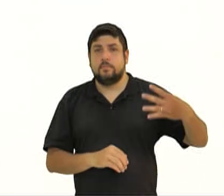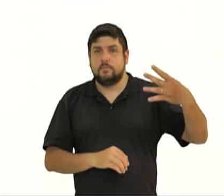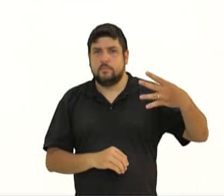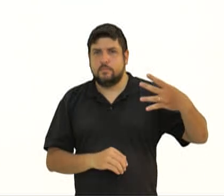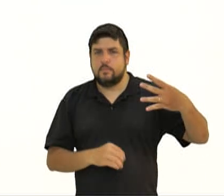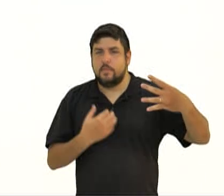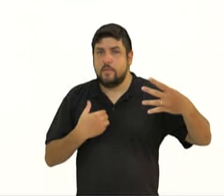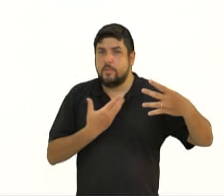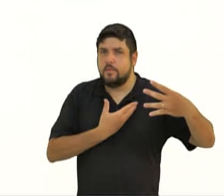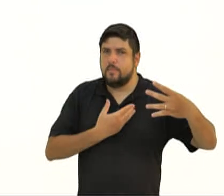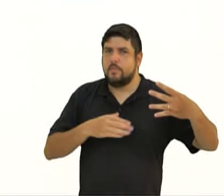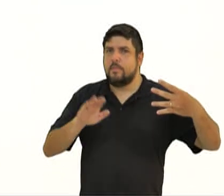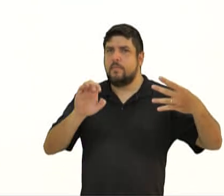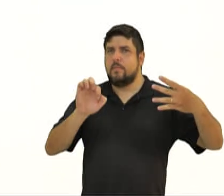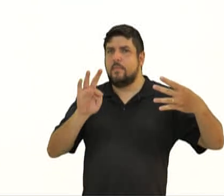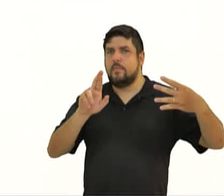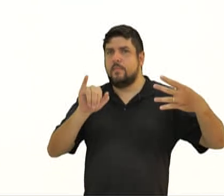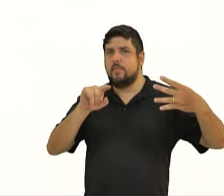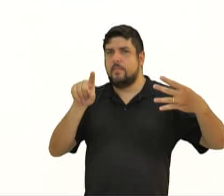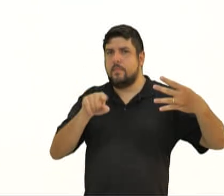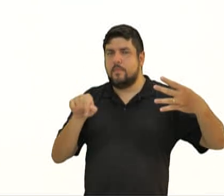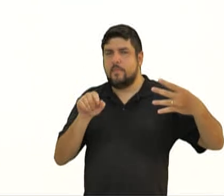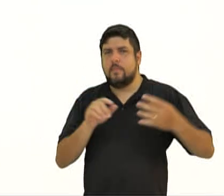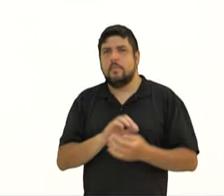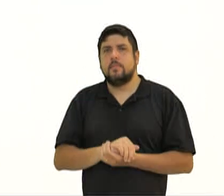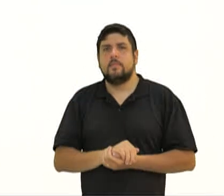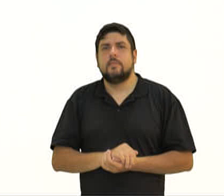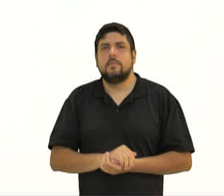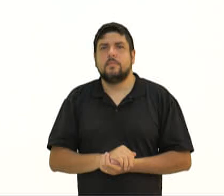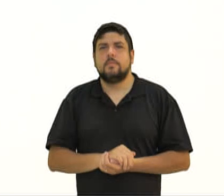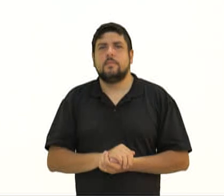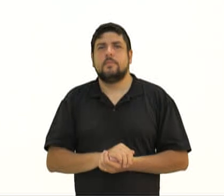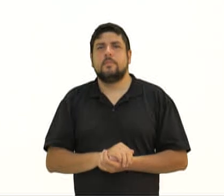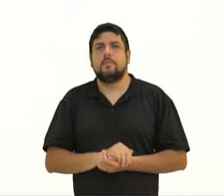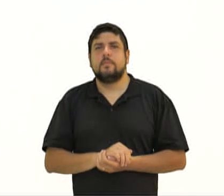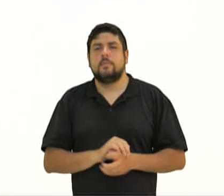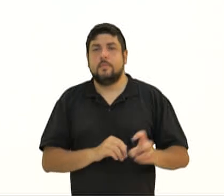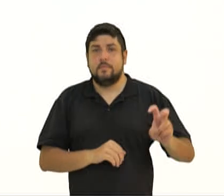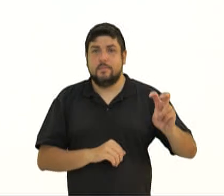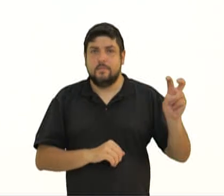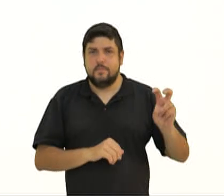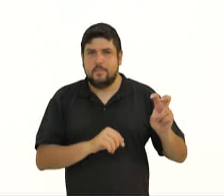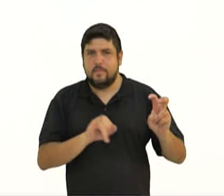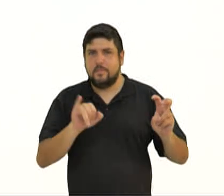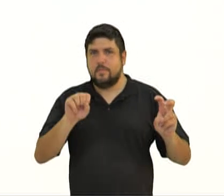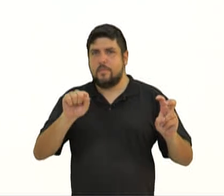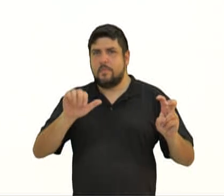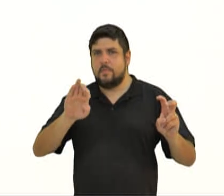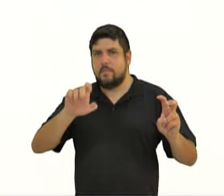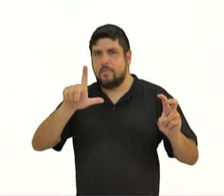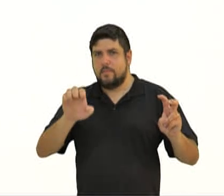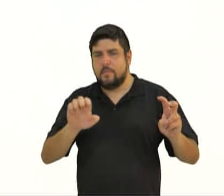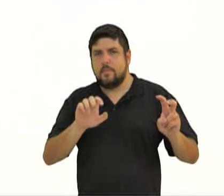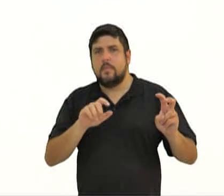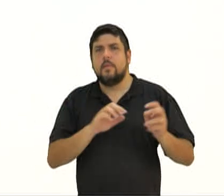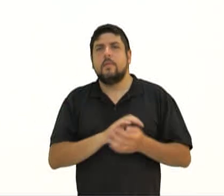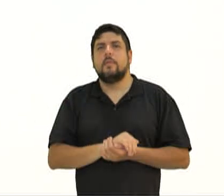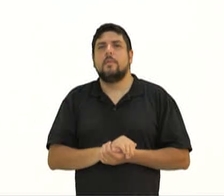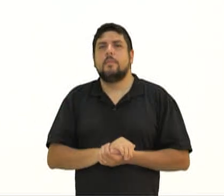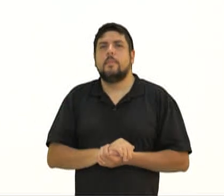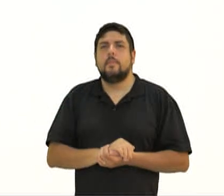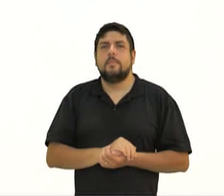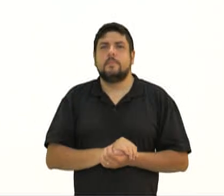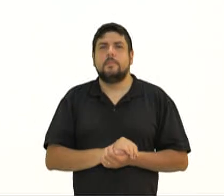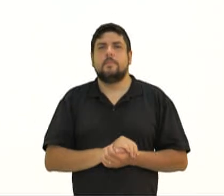da minha amiguinha Beatriz dos Santos, de Porto Rico. O filtro número 5, da Isabelle Sofia, de